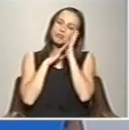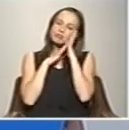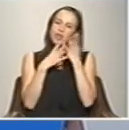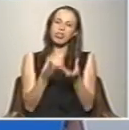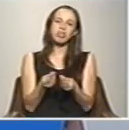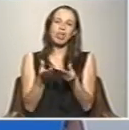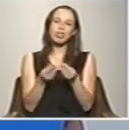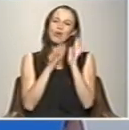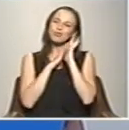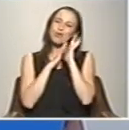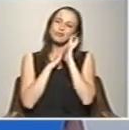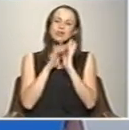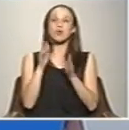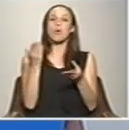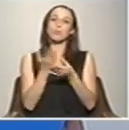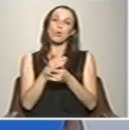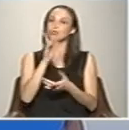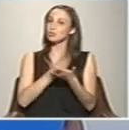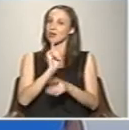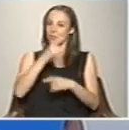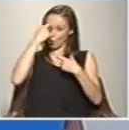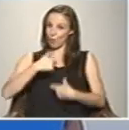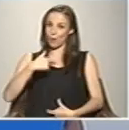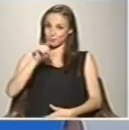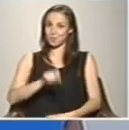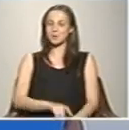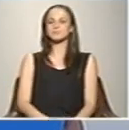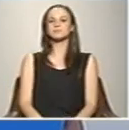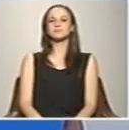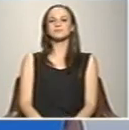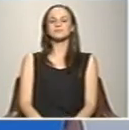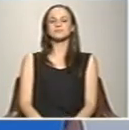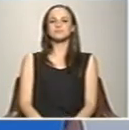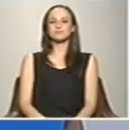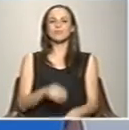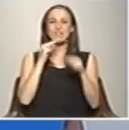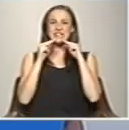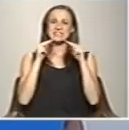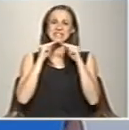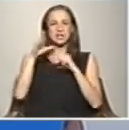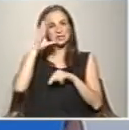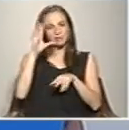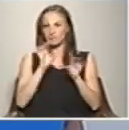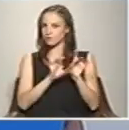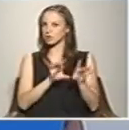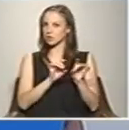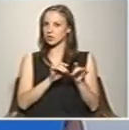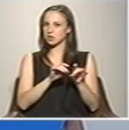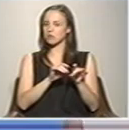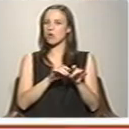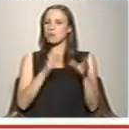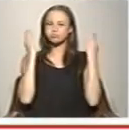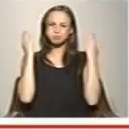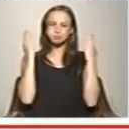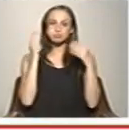só o pão, mas amolece também o corpo. Exatamente. Evite jantar tarde. Este é, devemos fazer um intervalo de